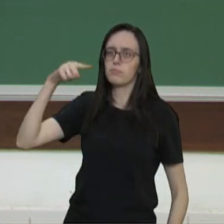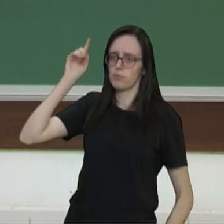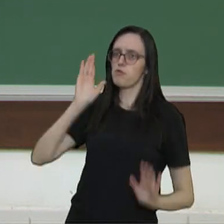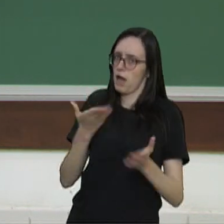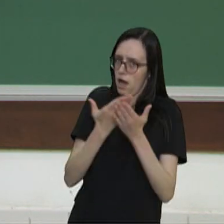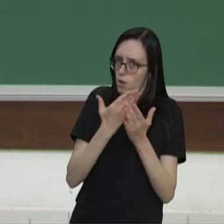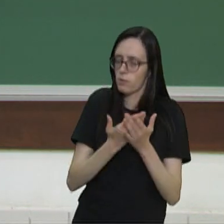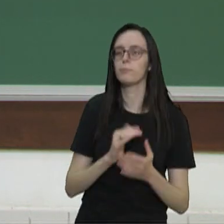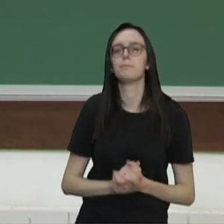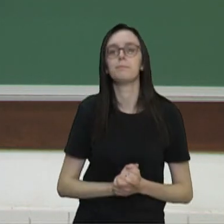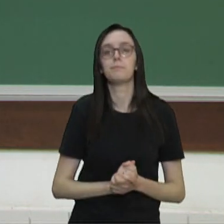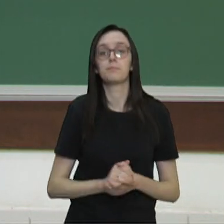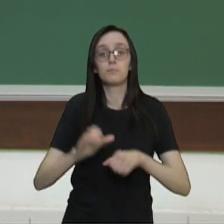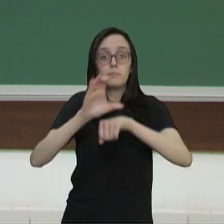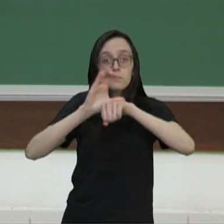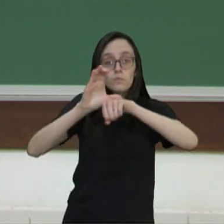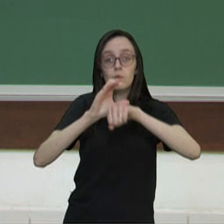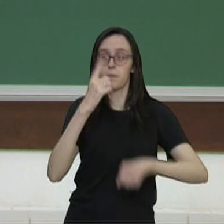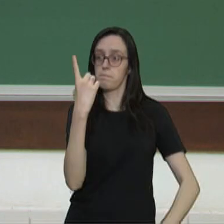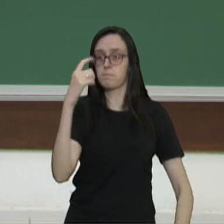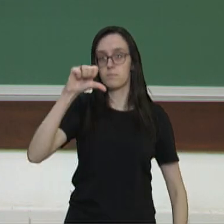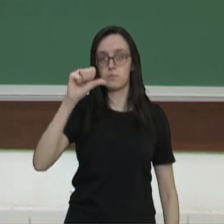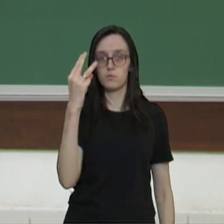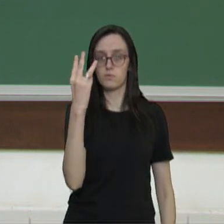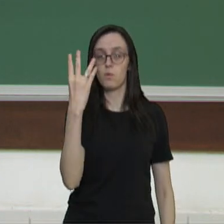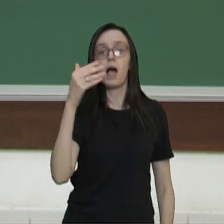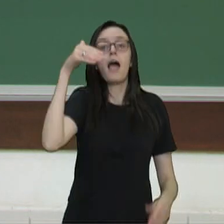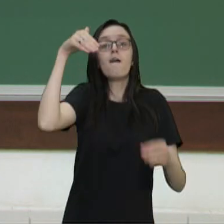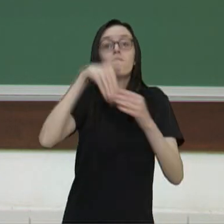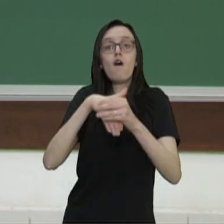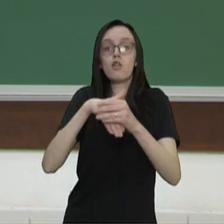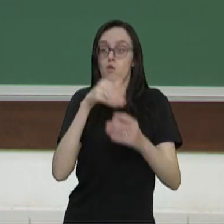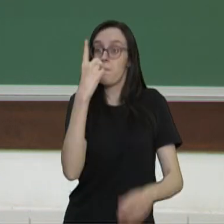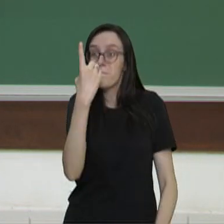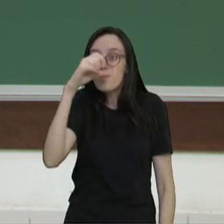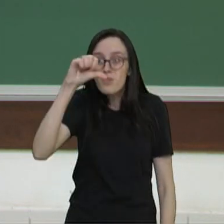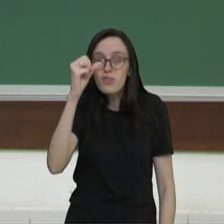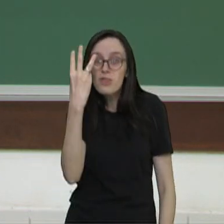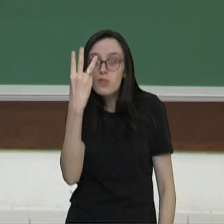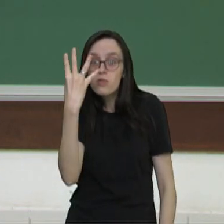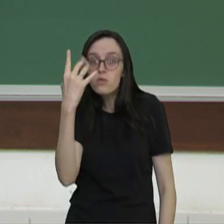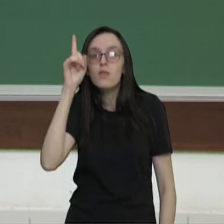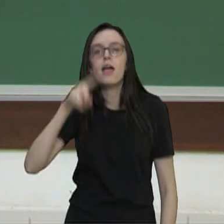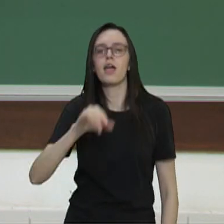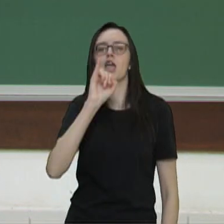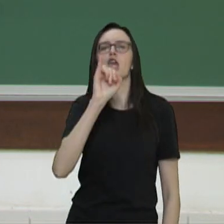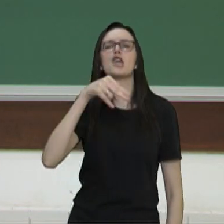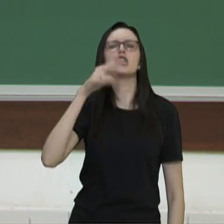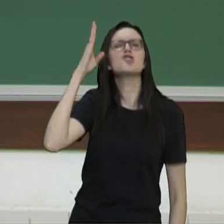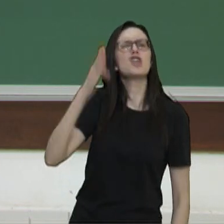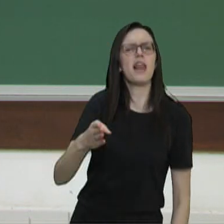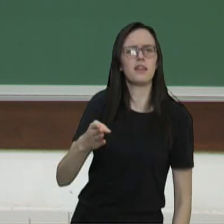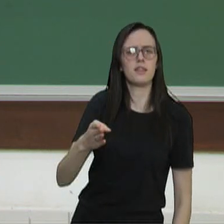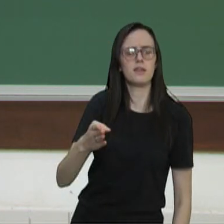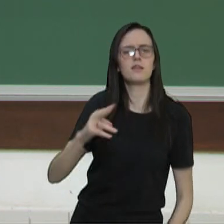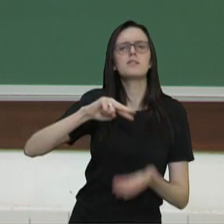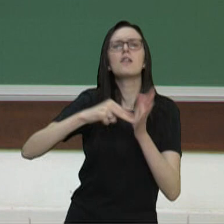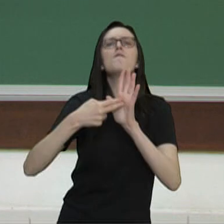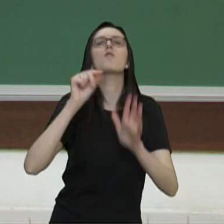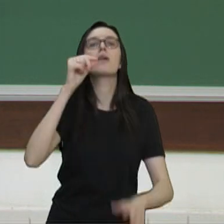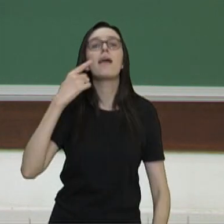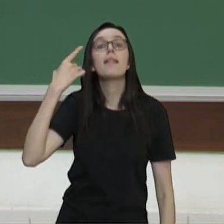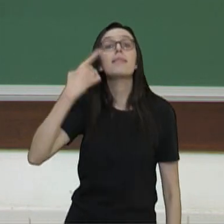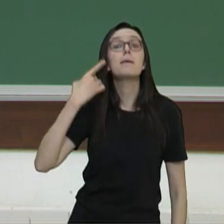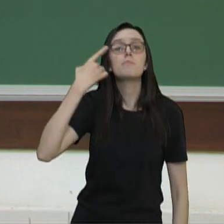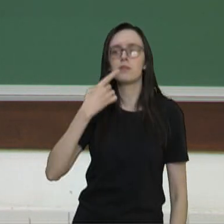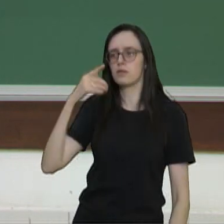últimas aulas. Pela Constituição, a eleição de 1934 era indireta, os deputados que